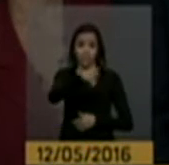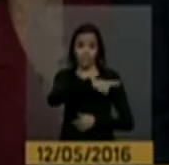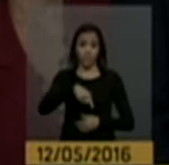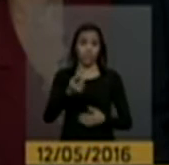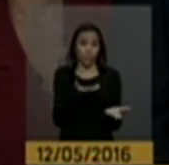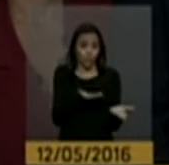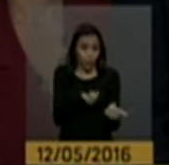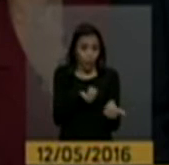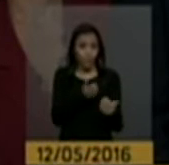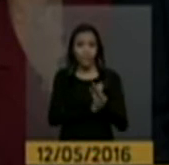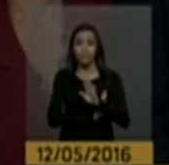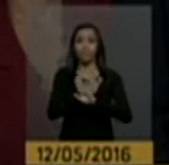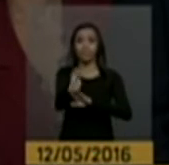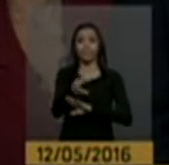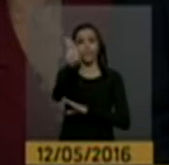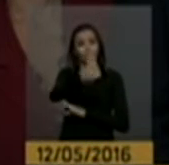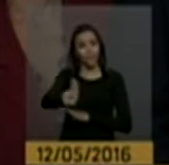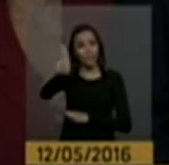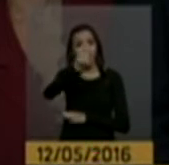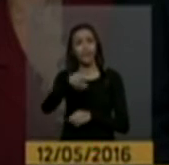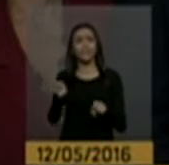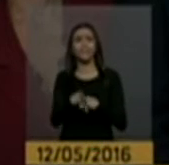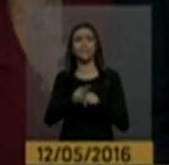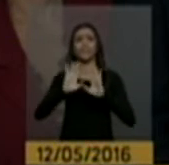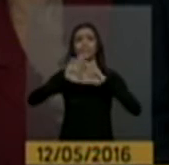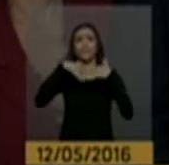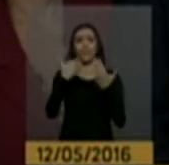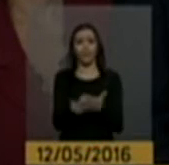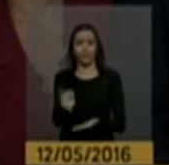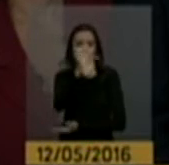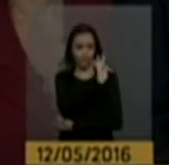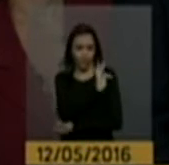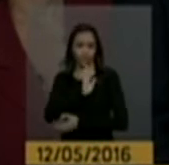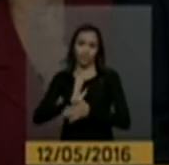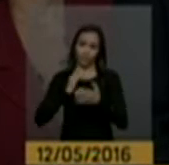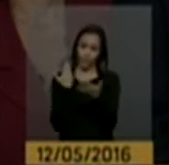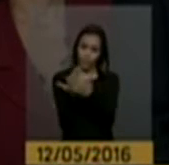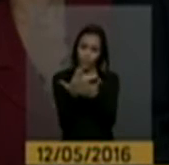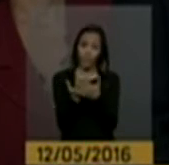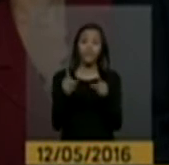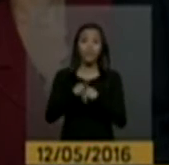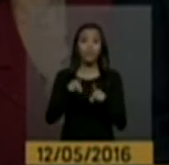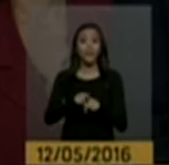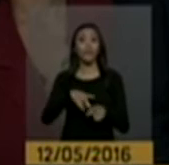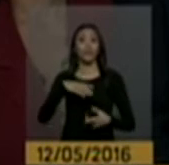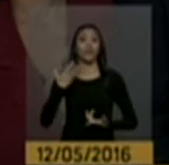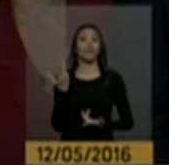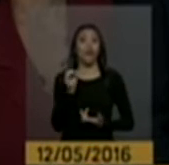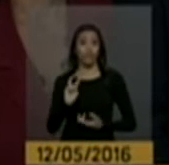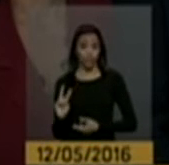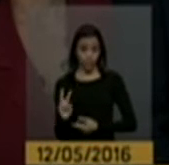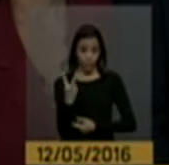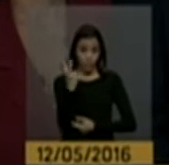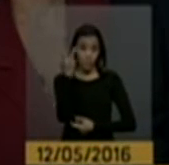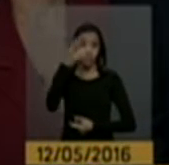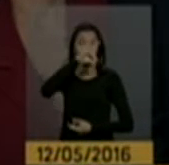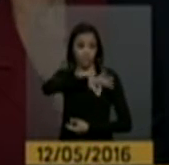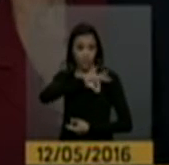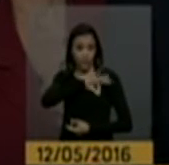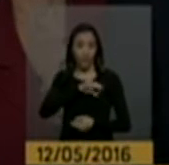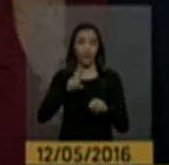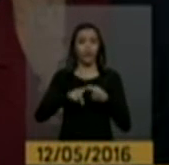às universidades e às escolas técnicas, a valorização do salário mínimo, os